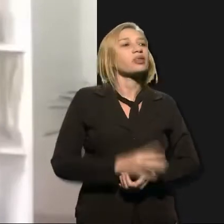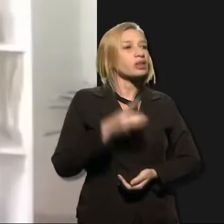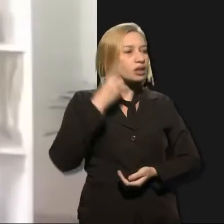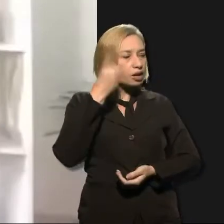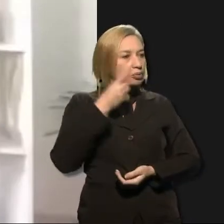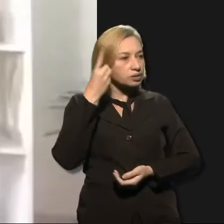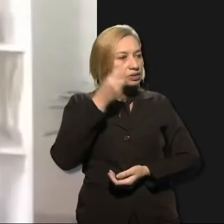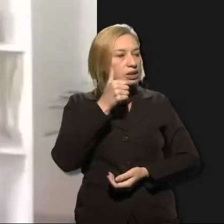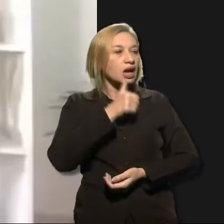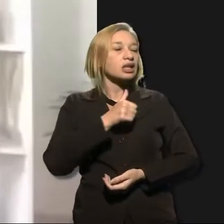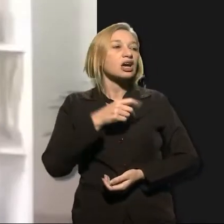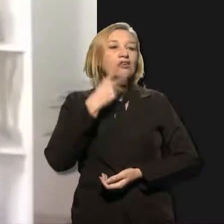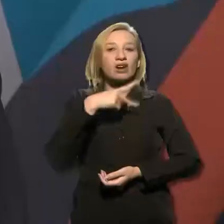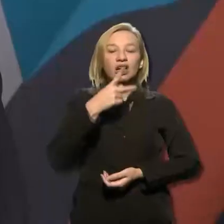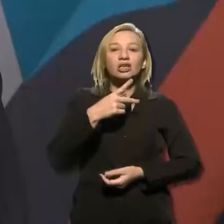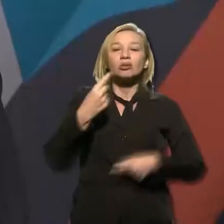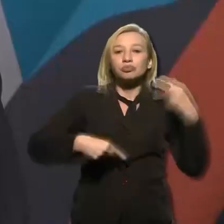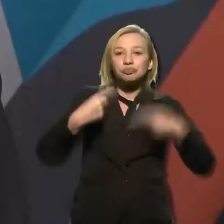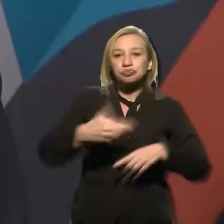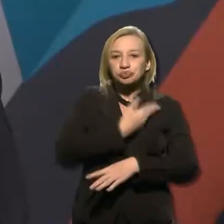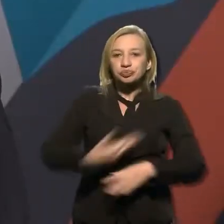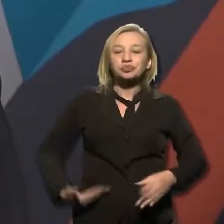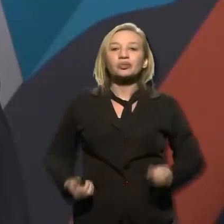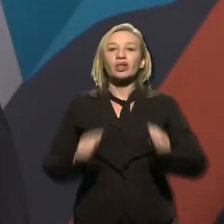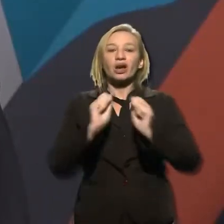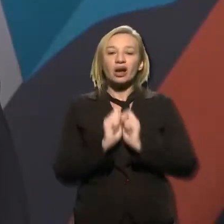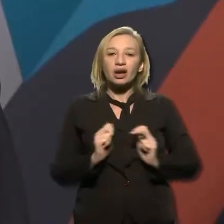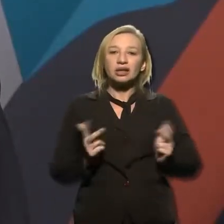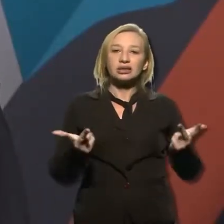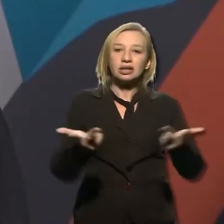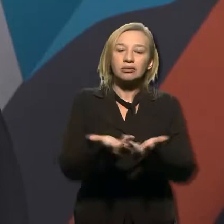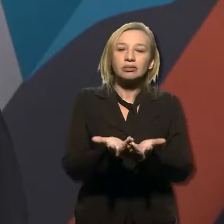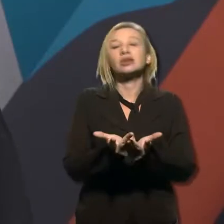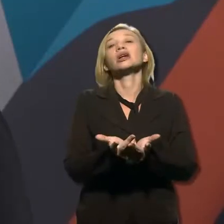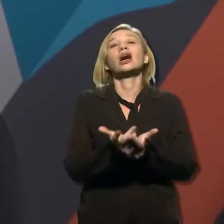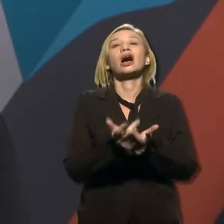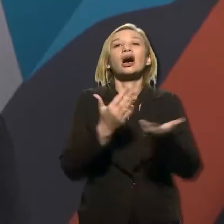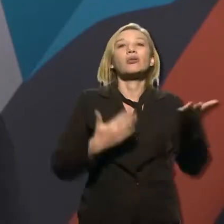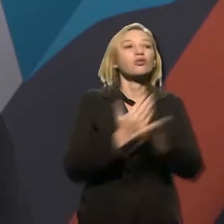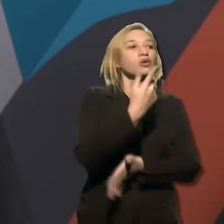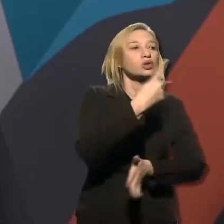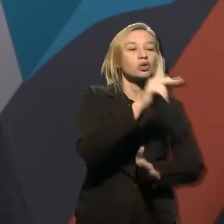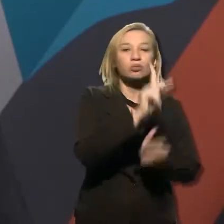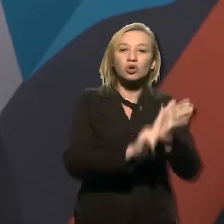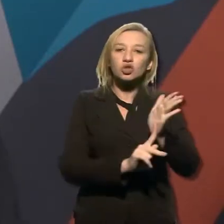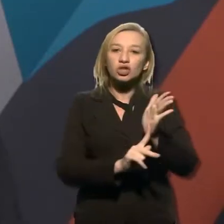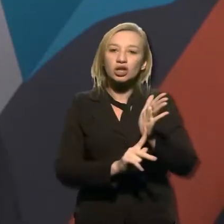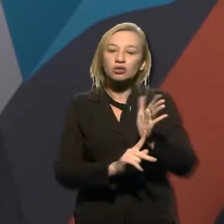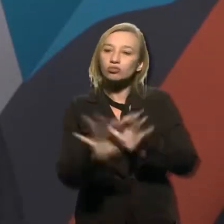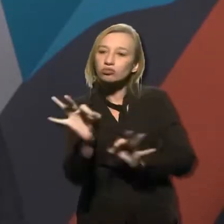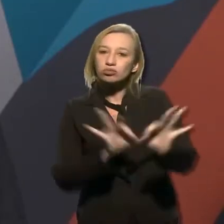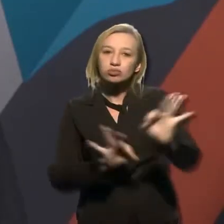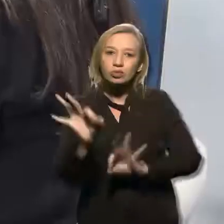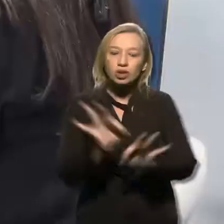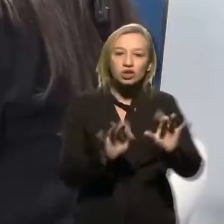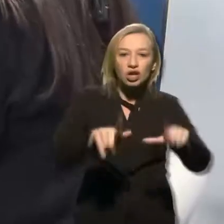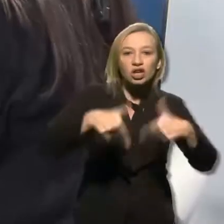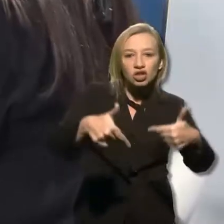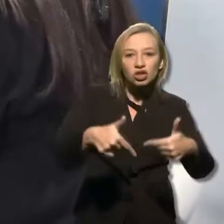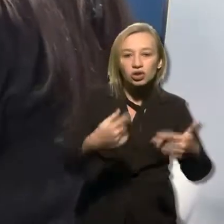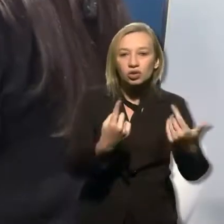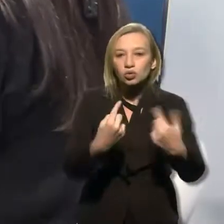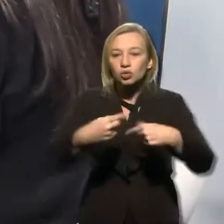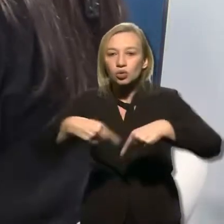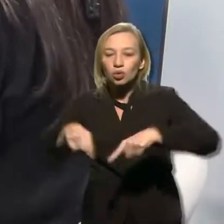disso que a gente está falando. Deputada, falando em políticas públicas, né, a Assembleia Legislativa aprovou o projeto da senhora que faz